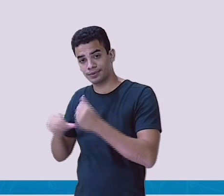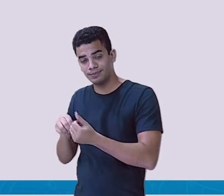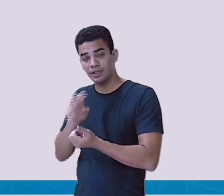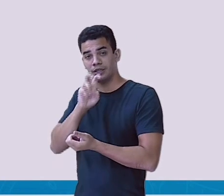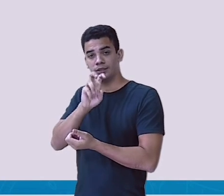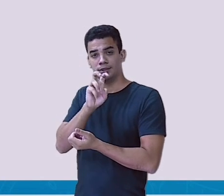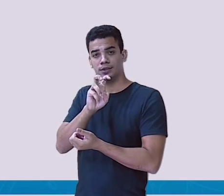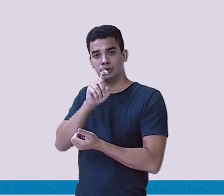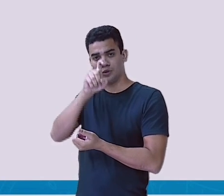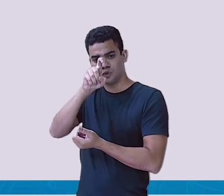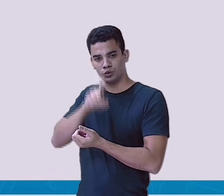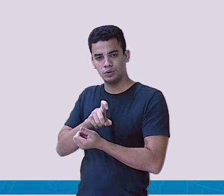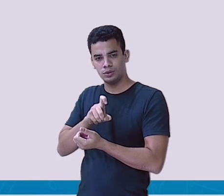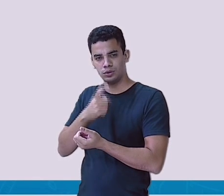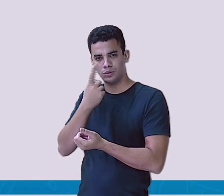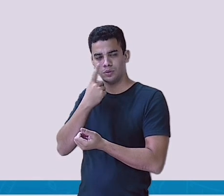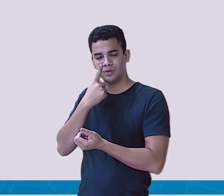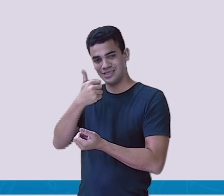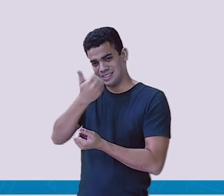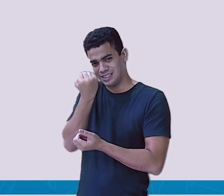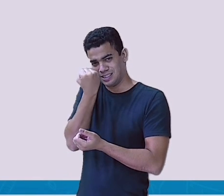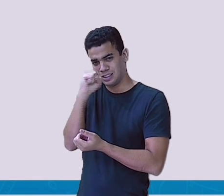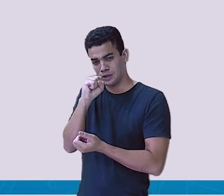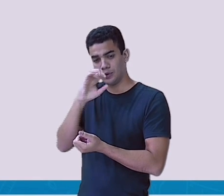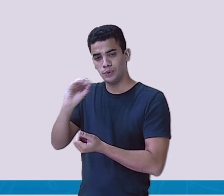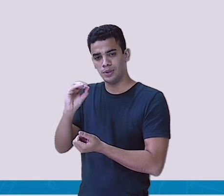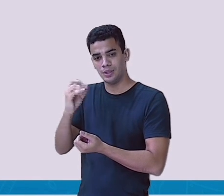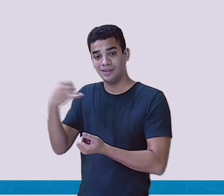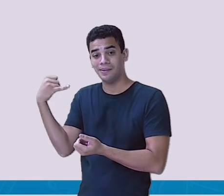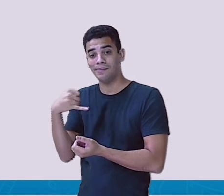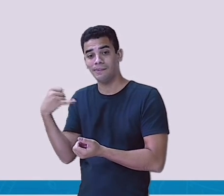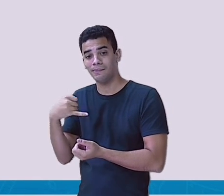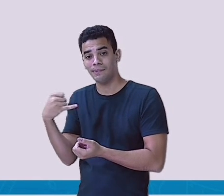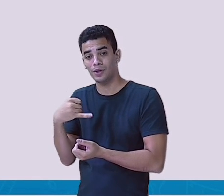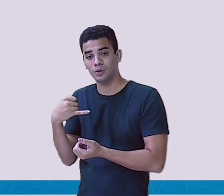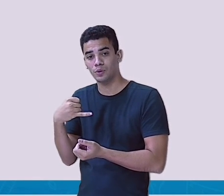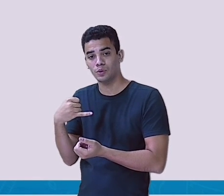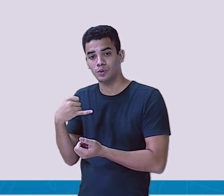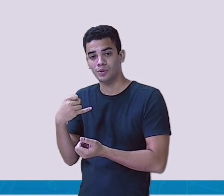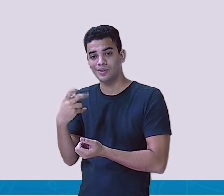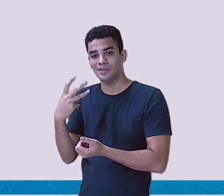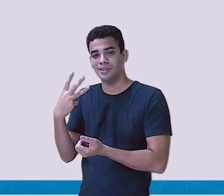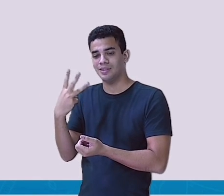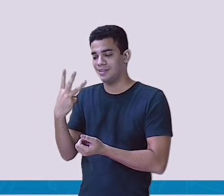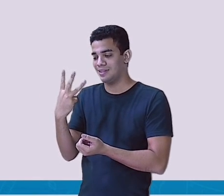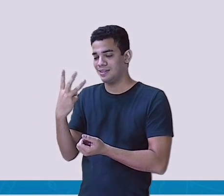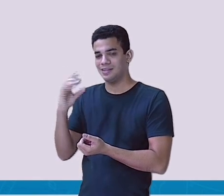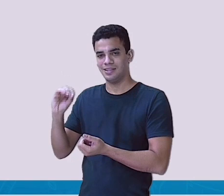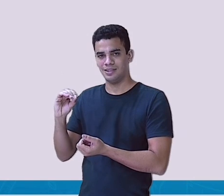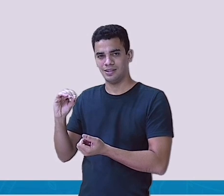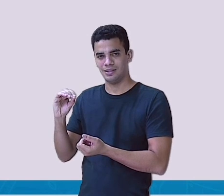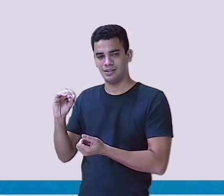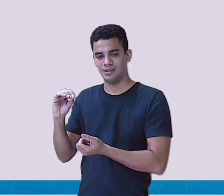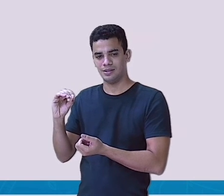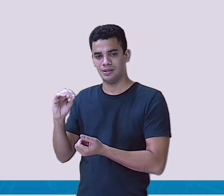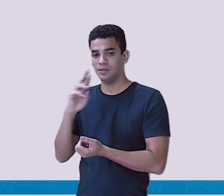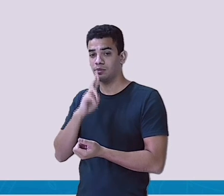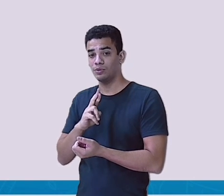5x é igual a 180 menos 30, 150. X é